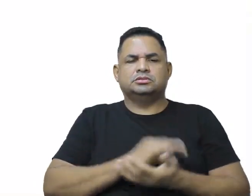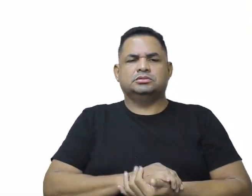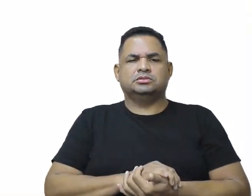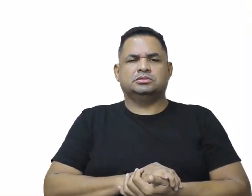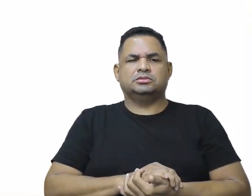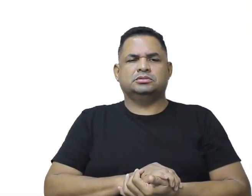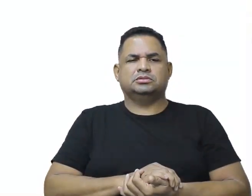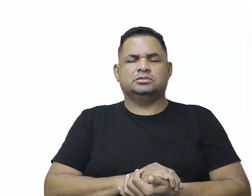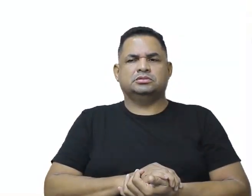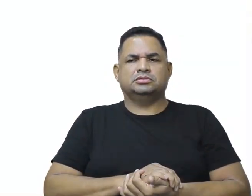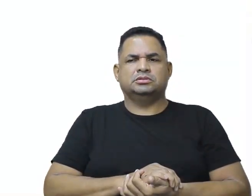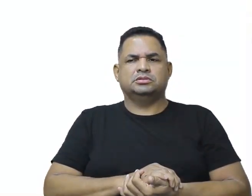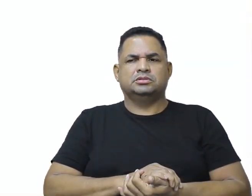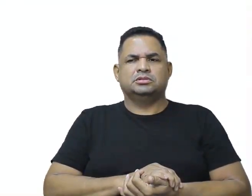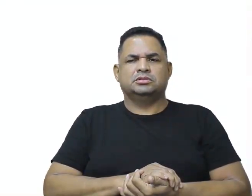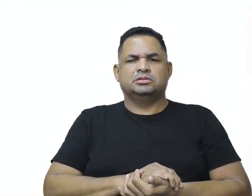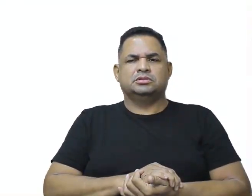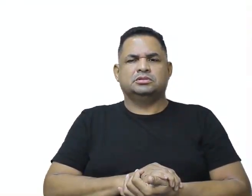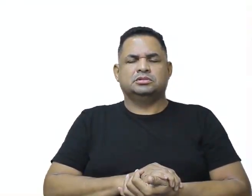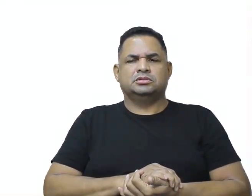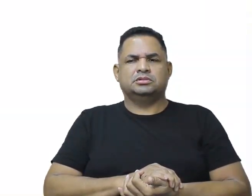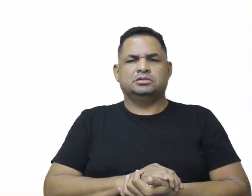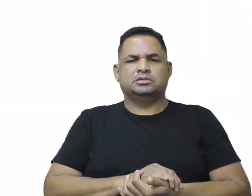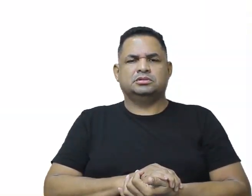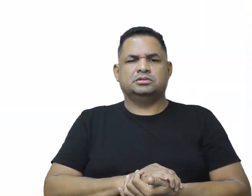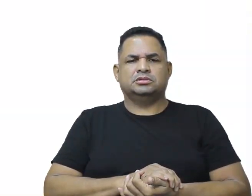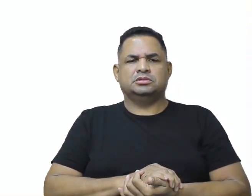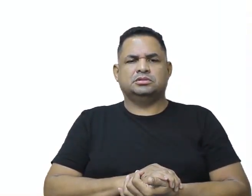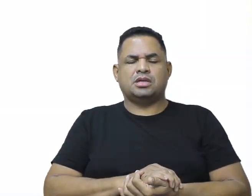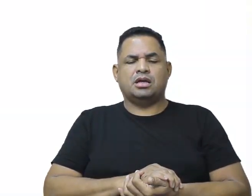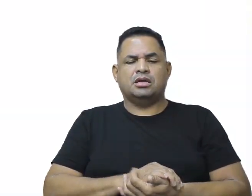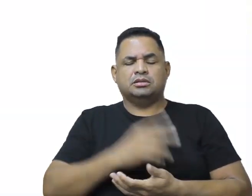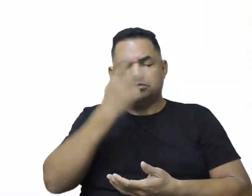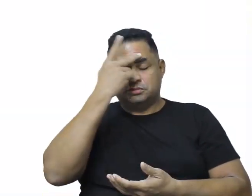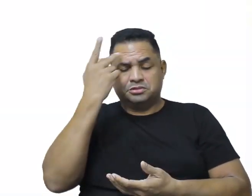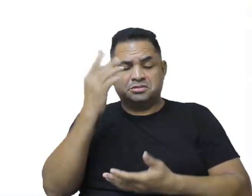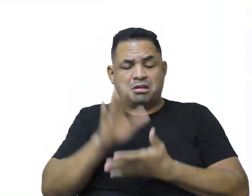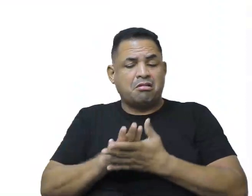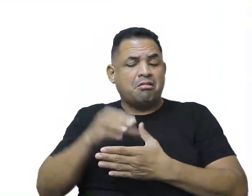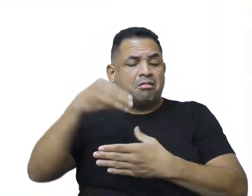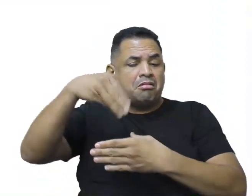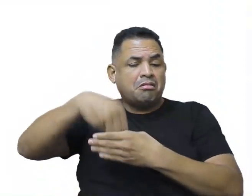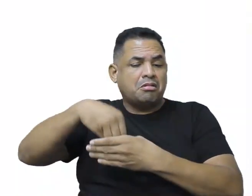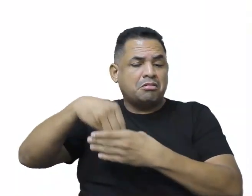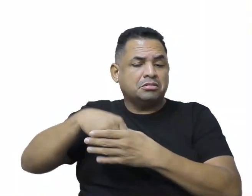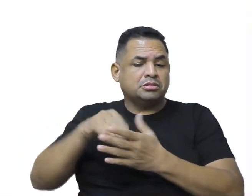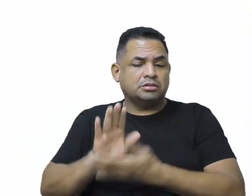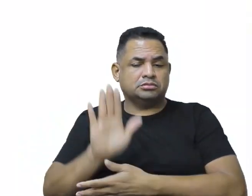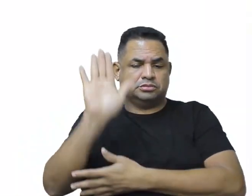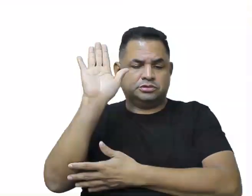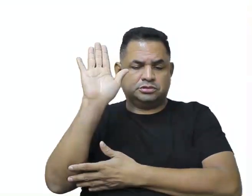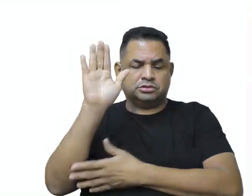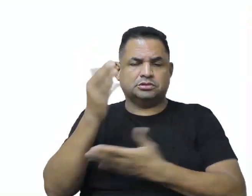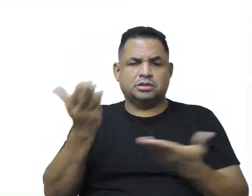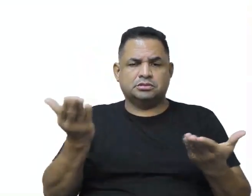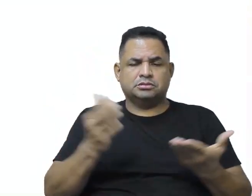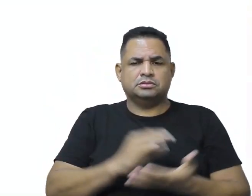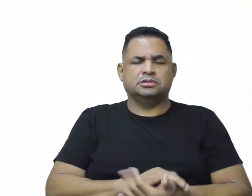então muitas vezes as pessoas vão votar nos seus representantes